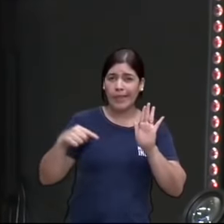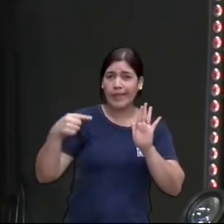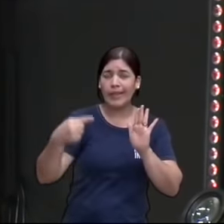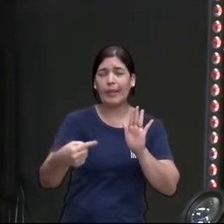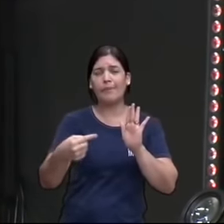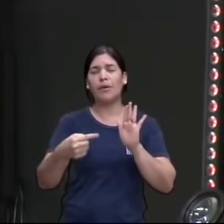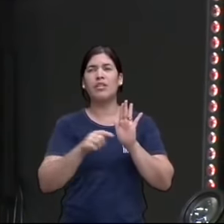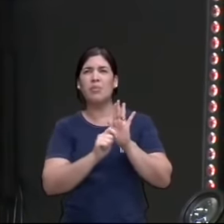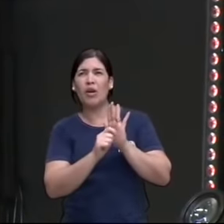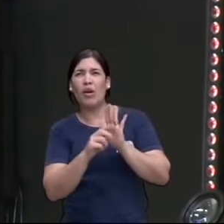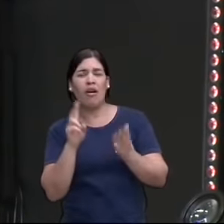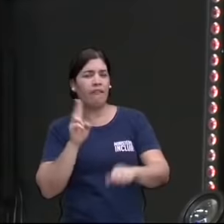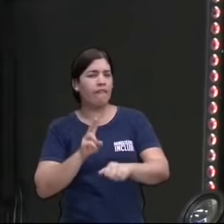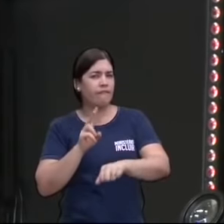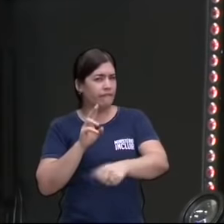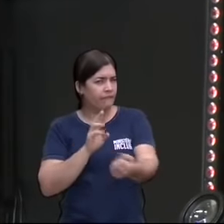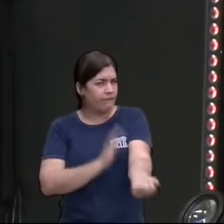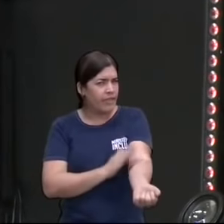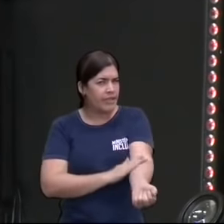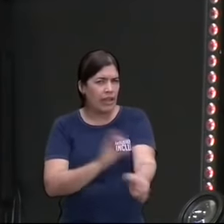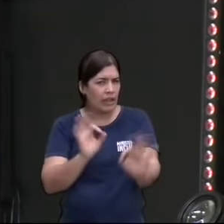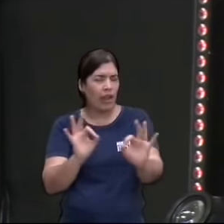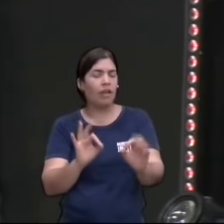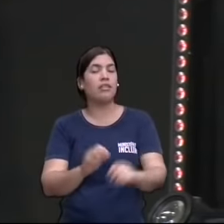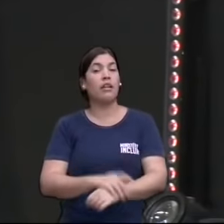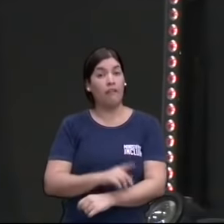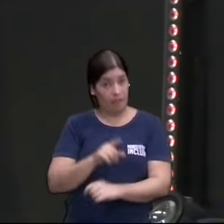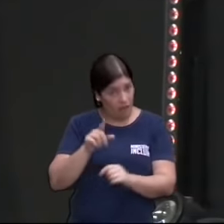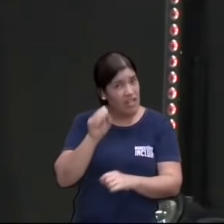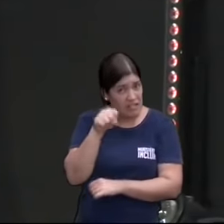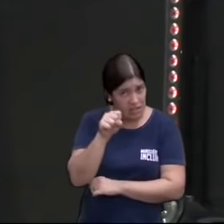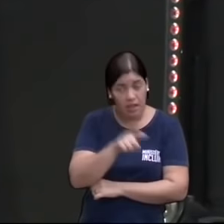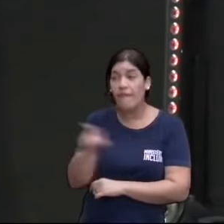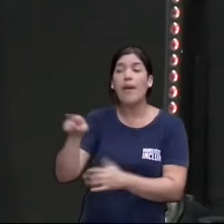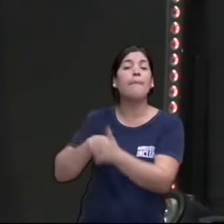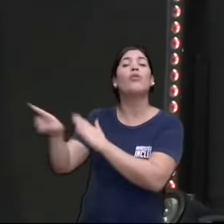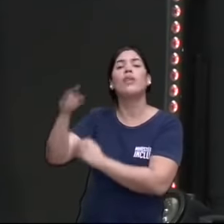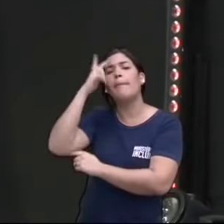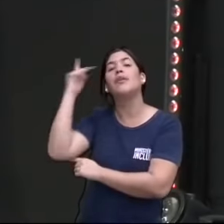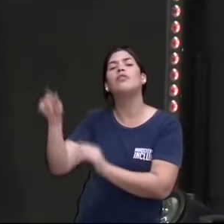Ah, maconha não vicia. Aham, não vicia. Vai lá perguntar para quem era viciado.